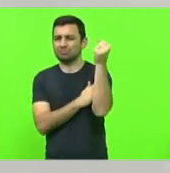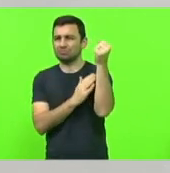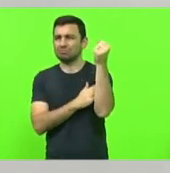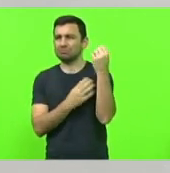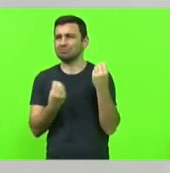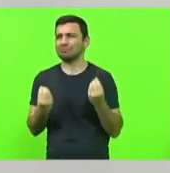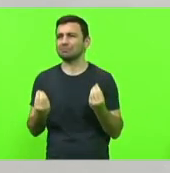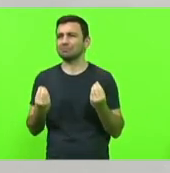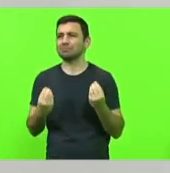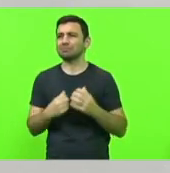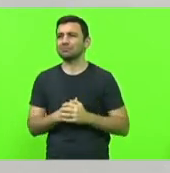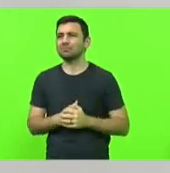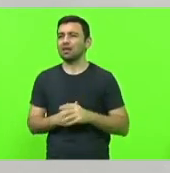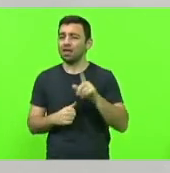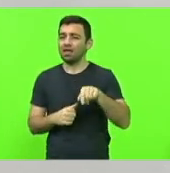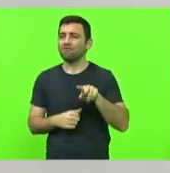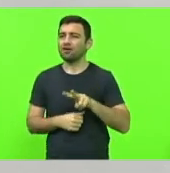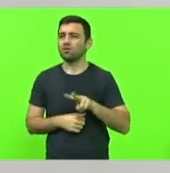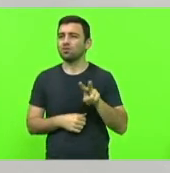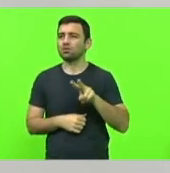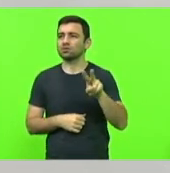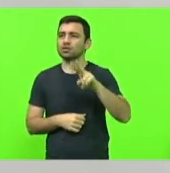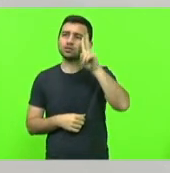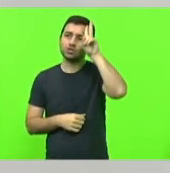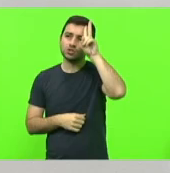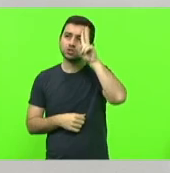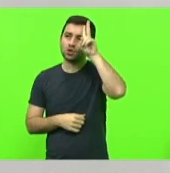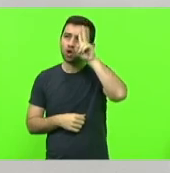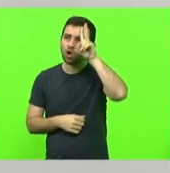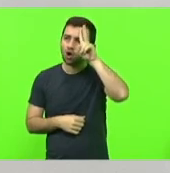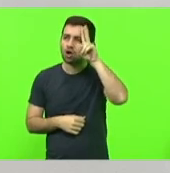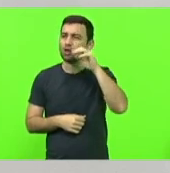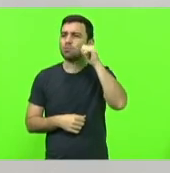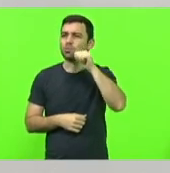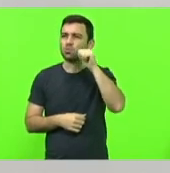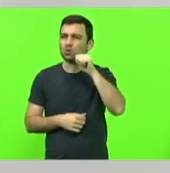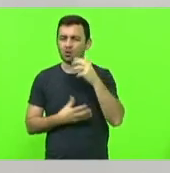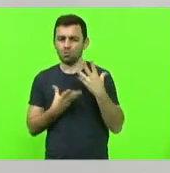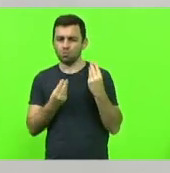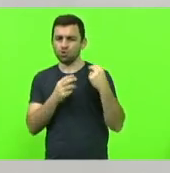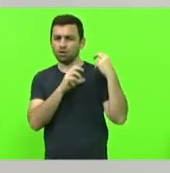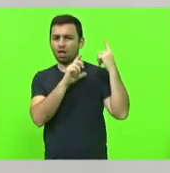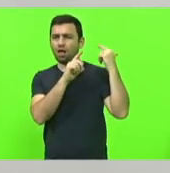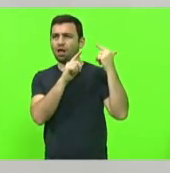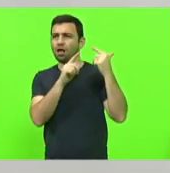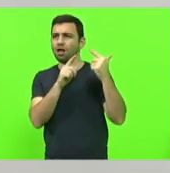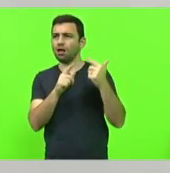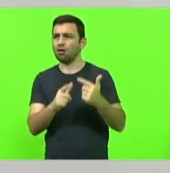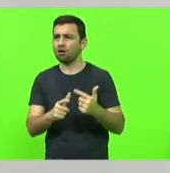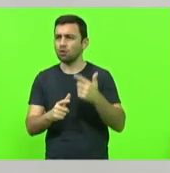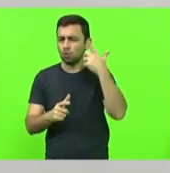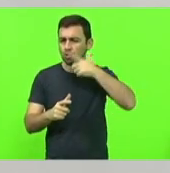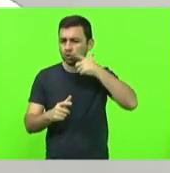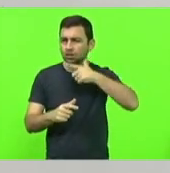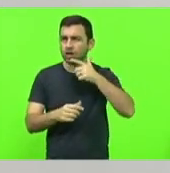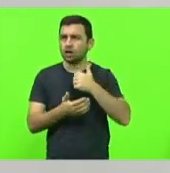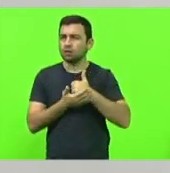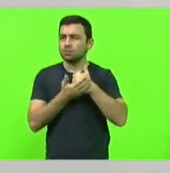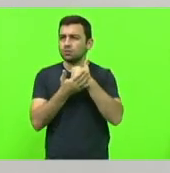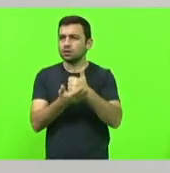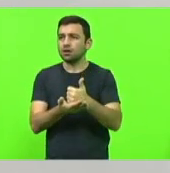O que nós fizemos aqui foi valorizar a história de mulheres que contribuíram, como disse, para a história catarinense. Eu cito